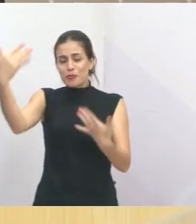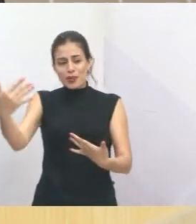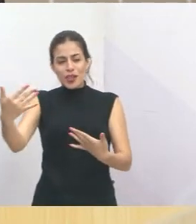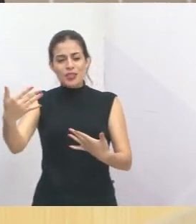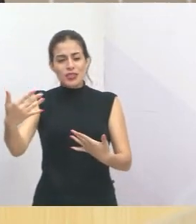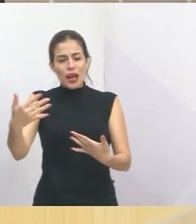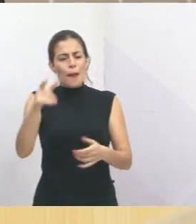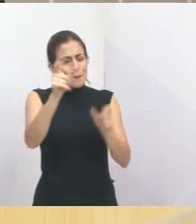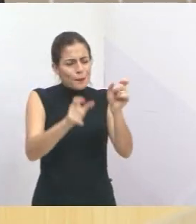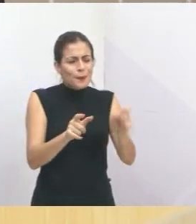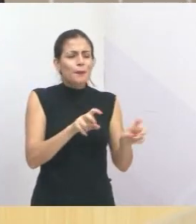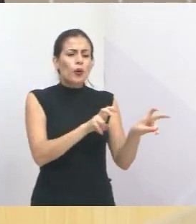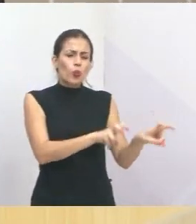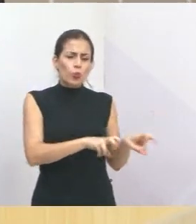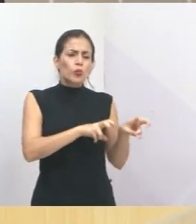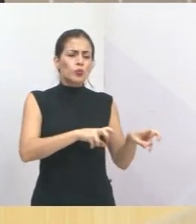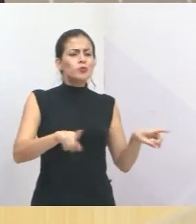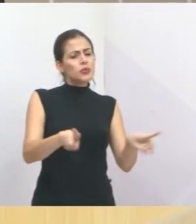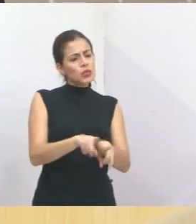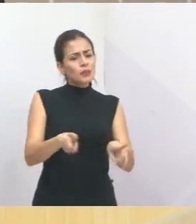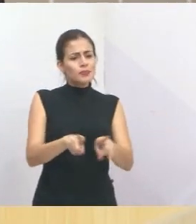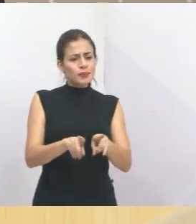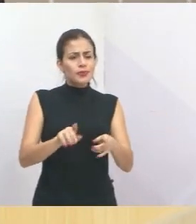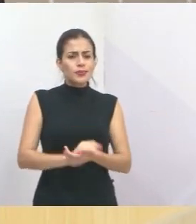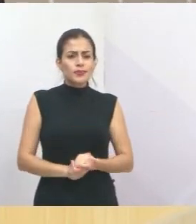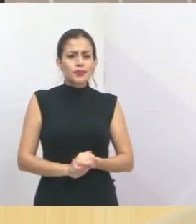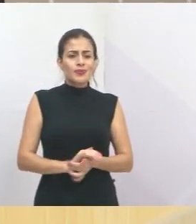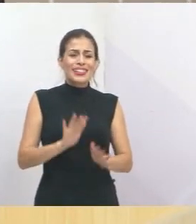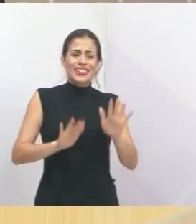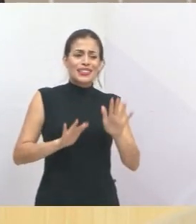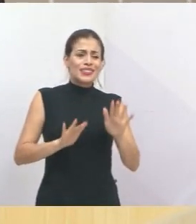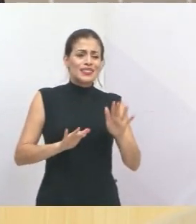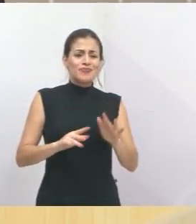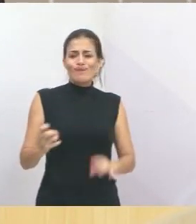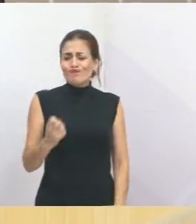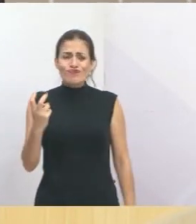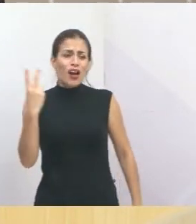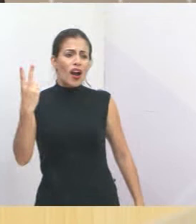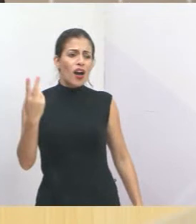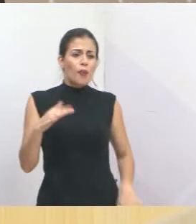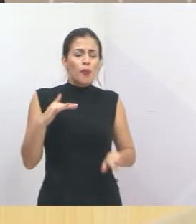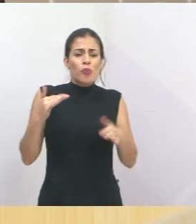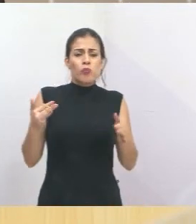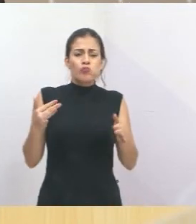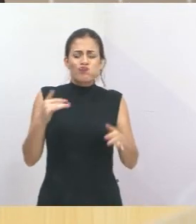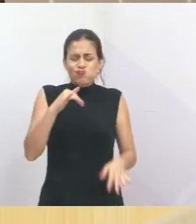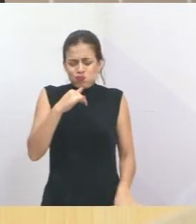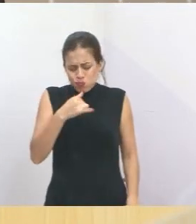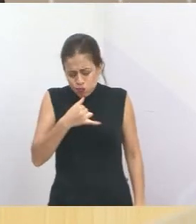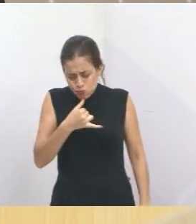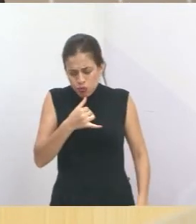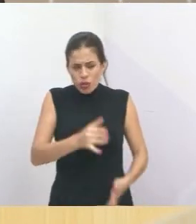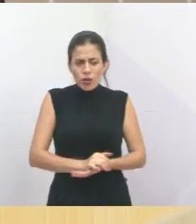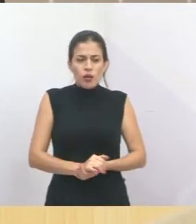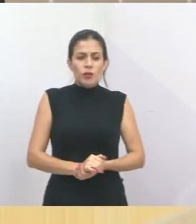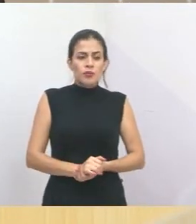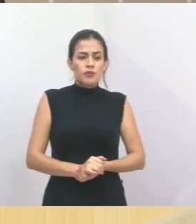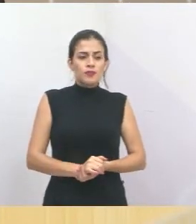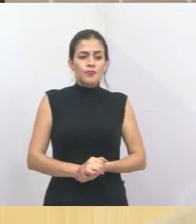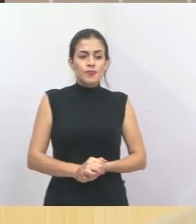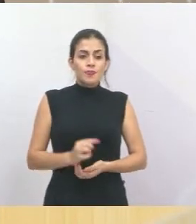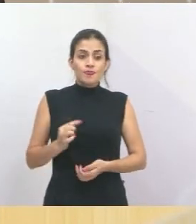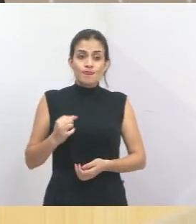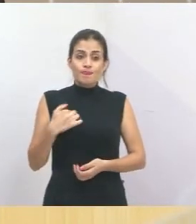também. Muitas vezes as pessoas do campo não são valorizadas e, infelizmente, né, somos